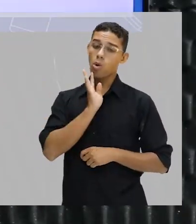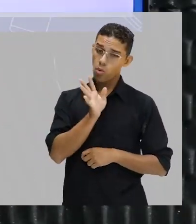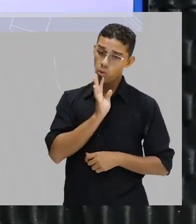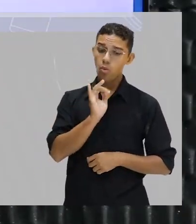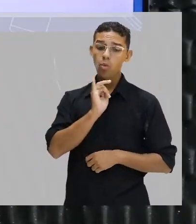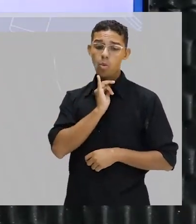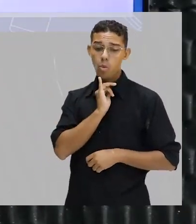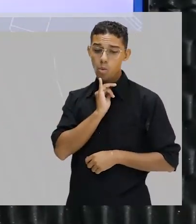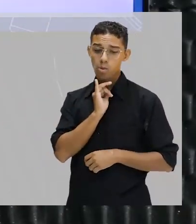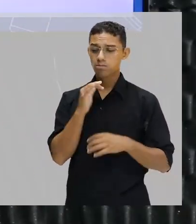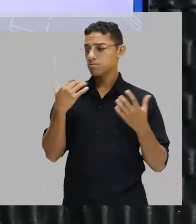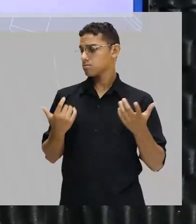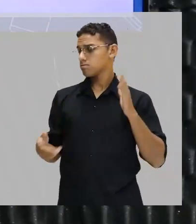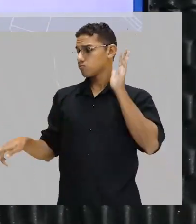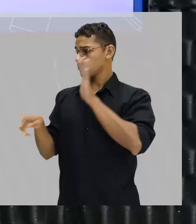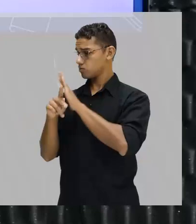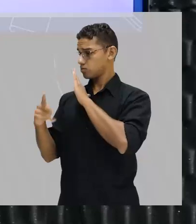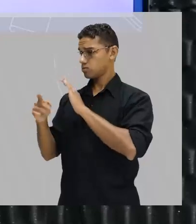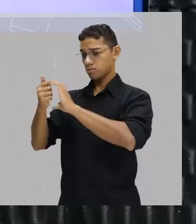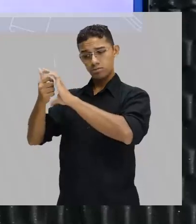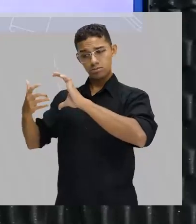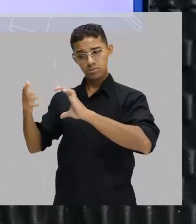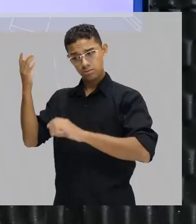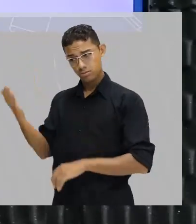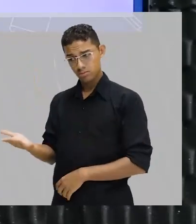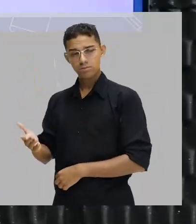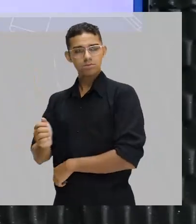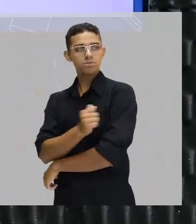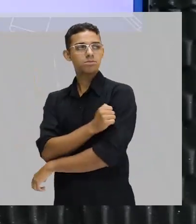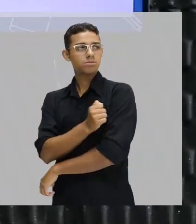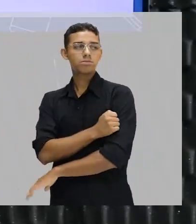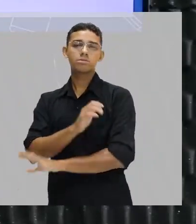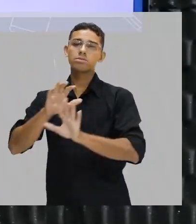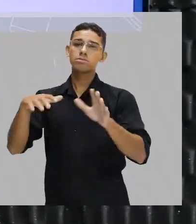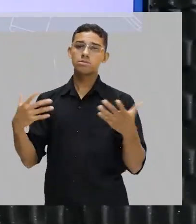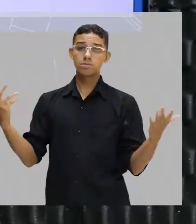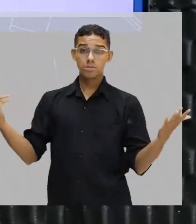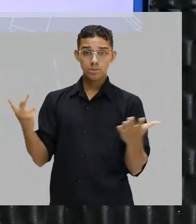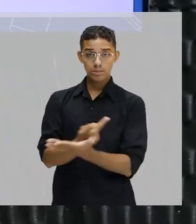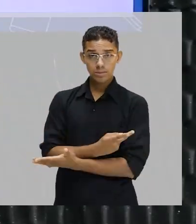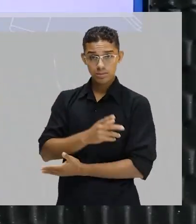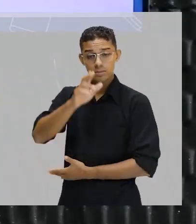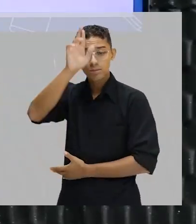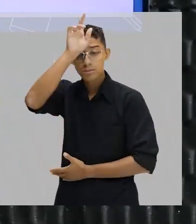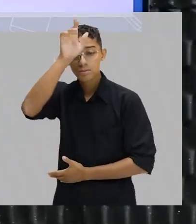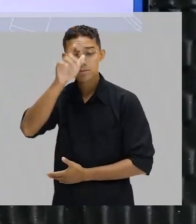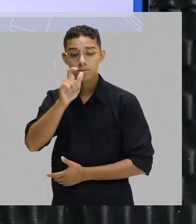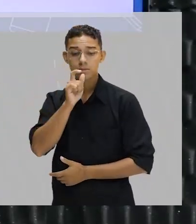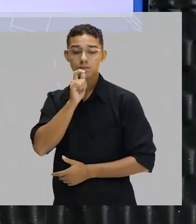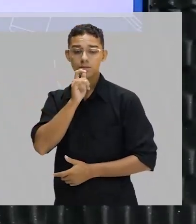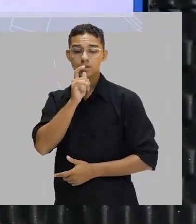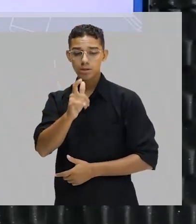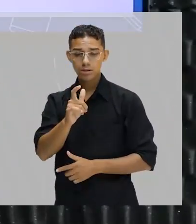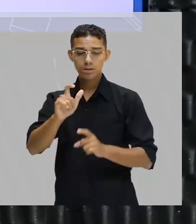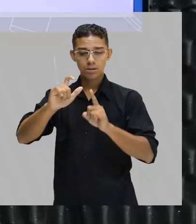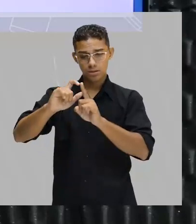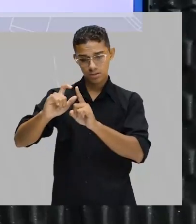característica. Então, por conta da má colocação de palavras, nós tivemos a ocorrência da